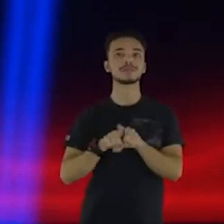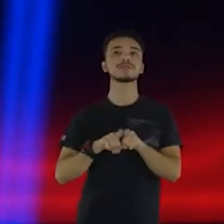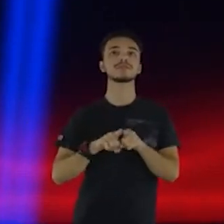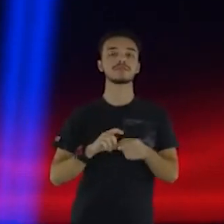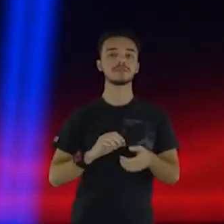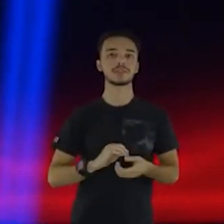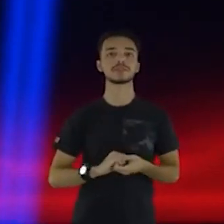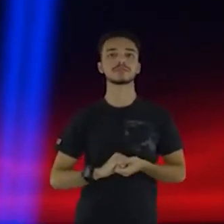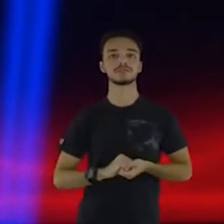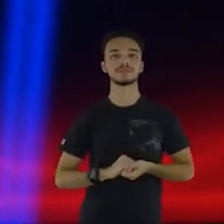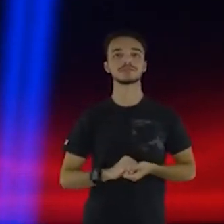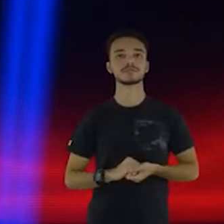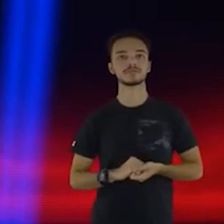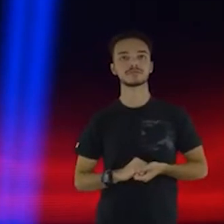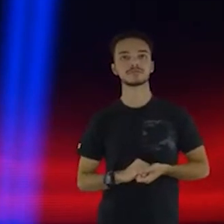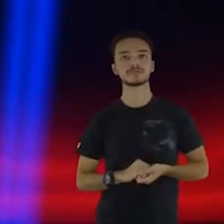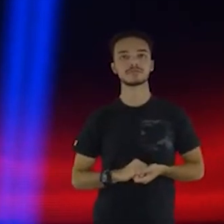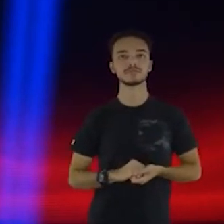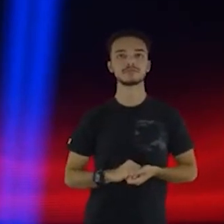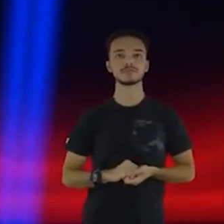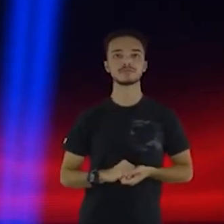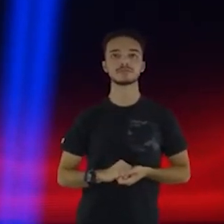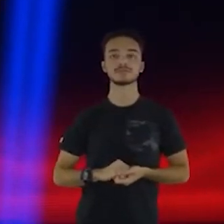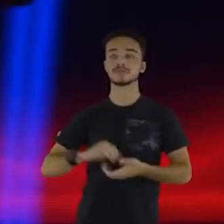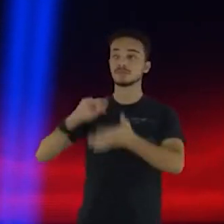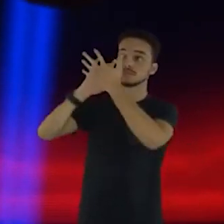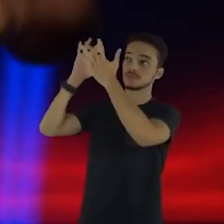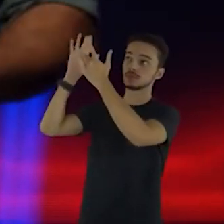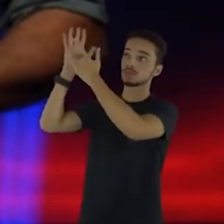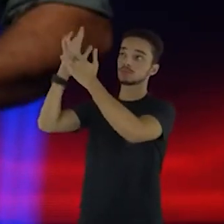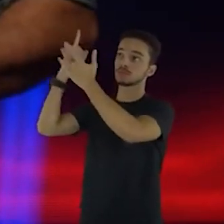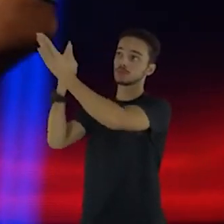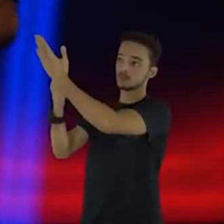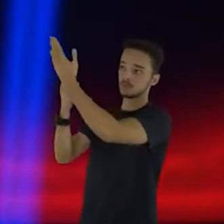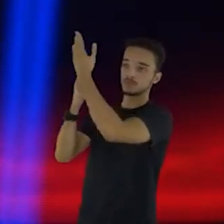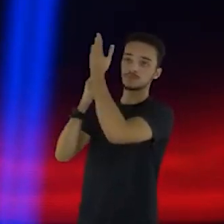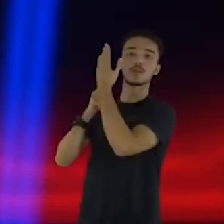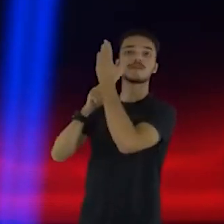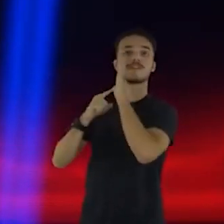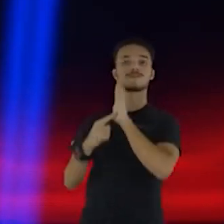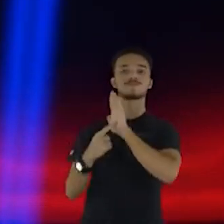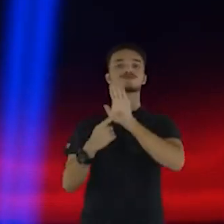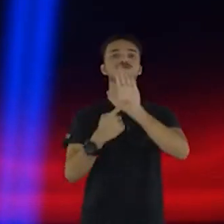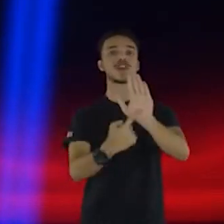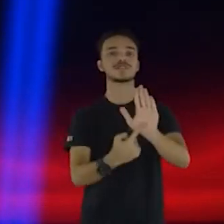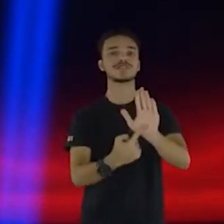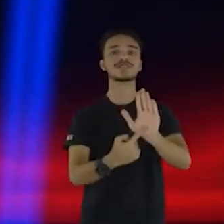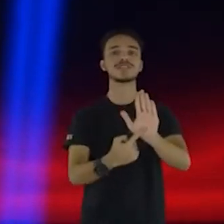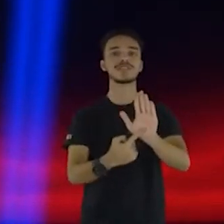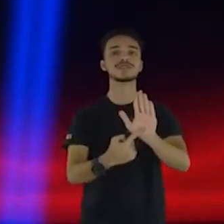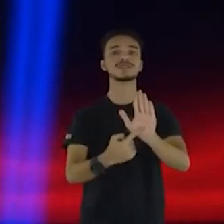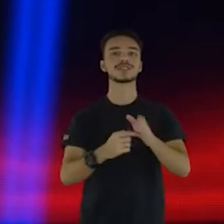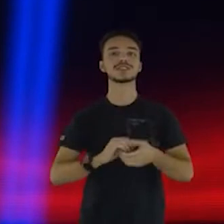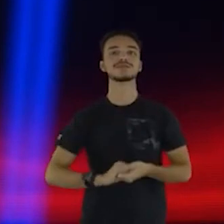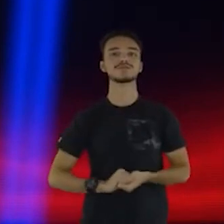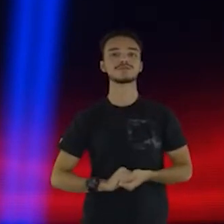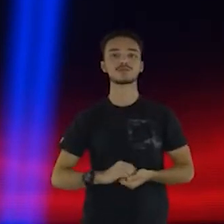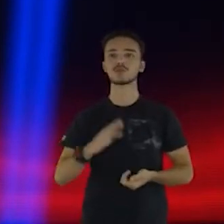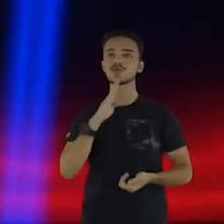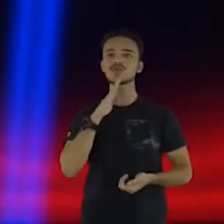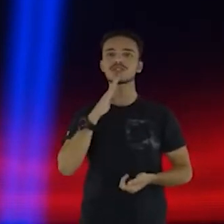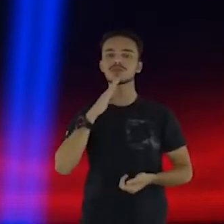quem é Jesus para todas as pessoas, e esse é o maior conhecimento que alguém pode ter, o conhecimento de quem é